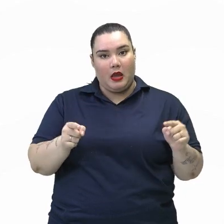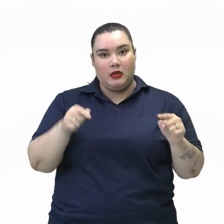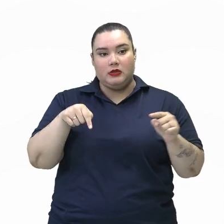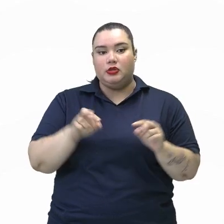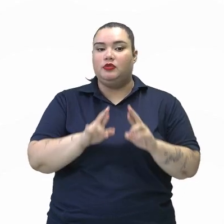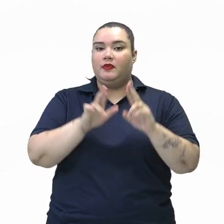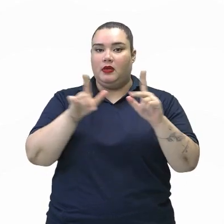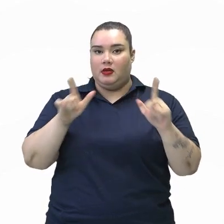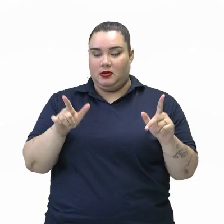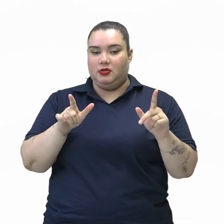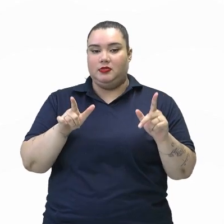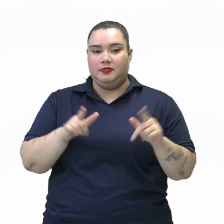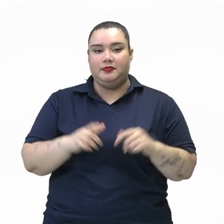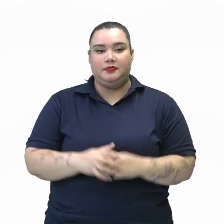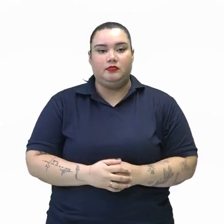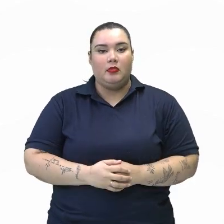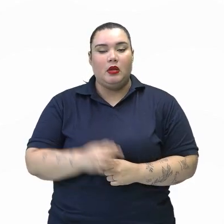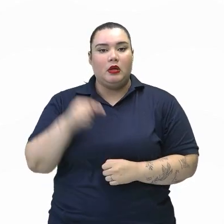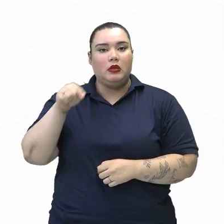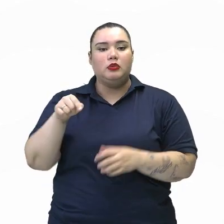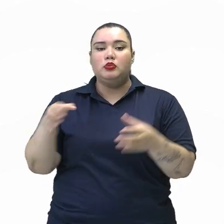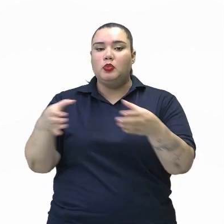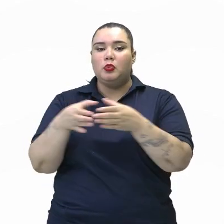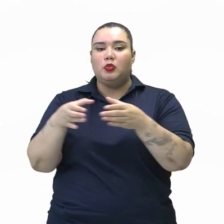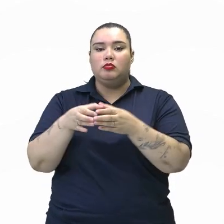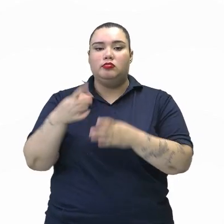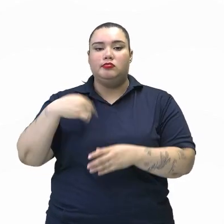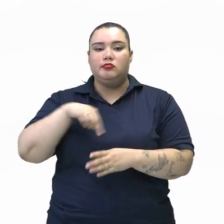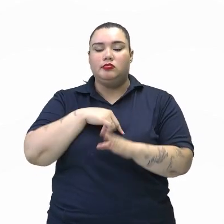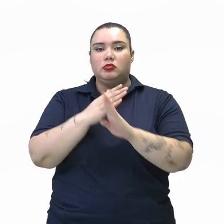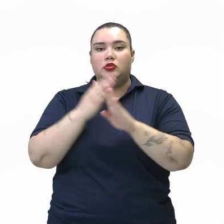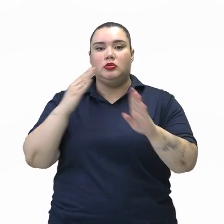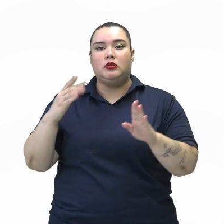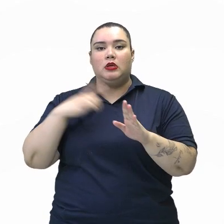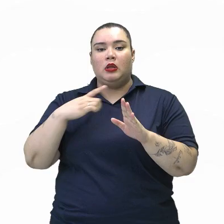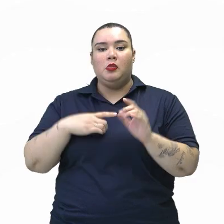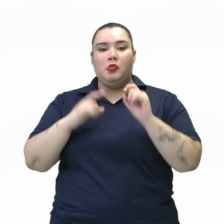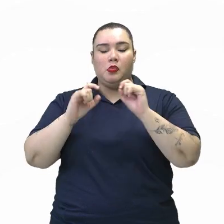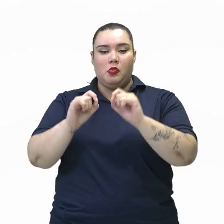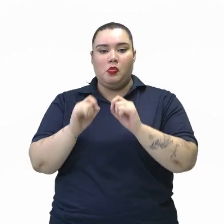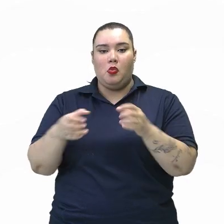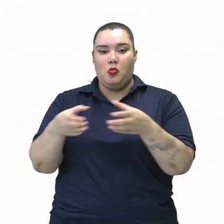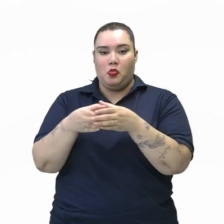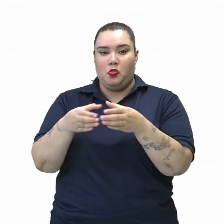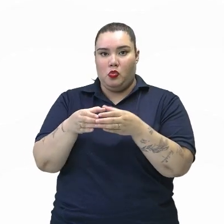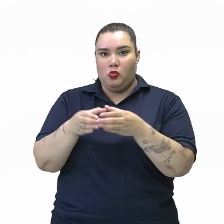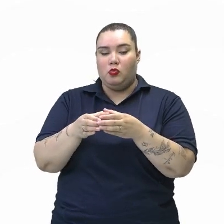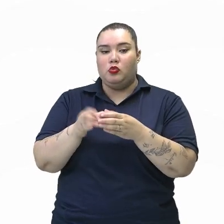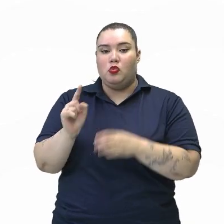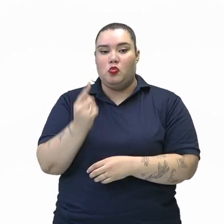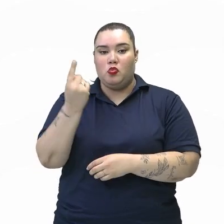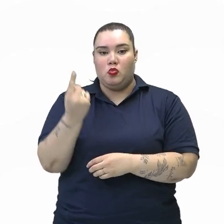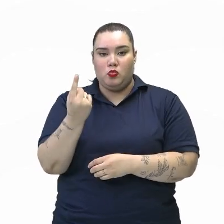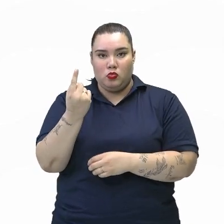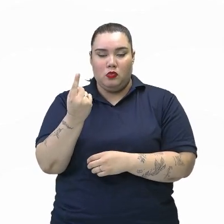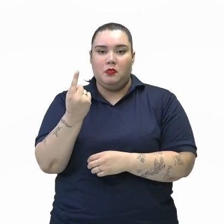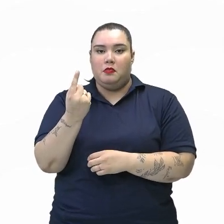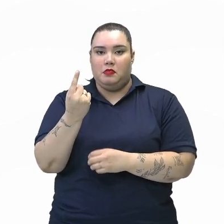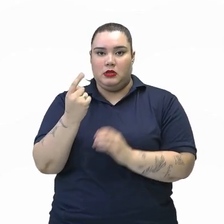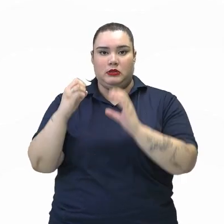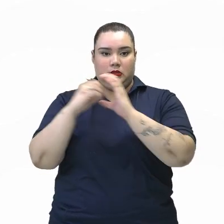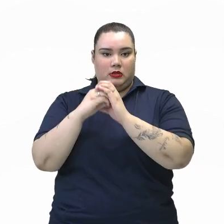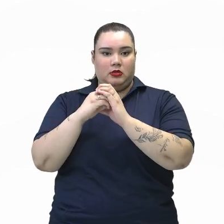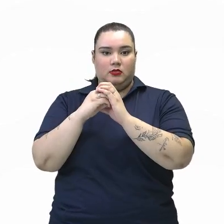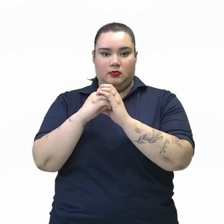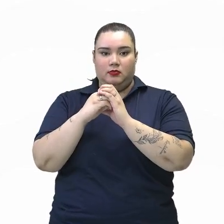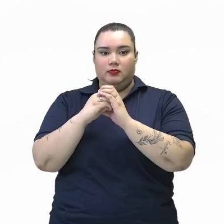viu? Neste reino, nós encontramos os organismos unicelulares, ou seja, formados por